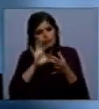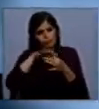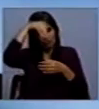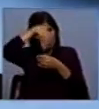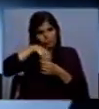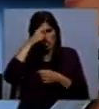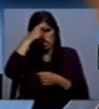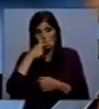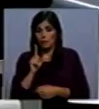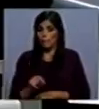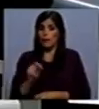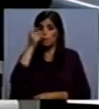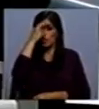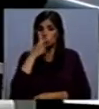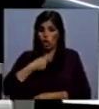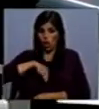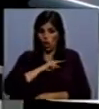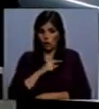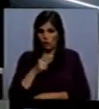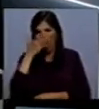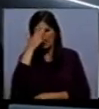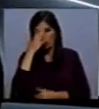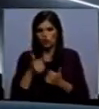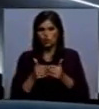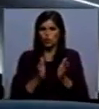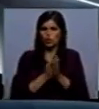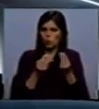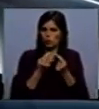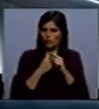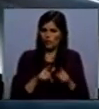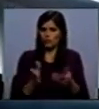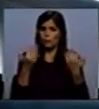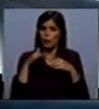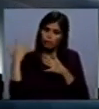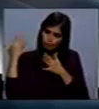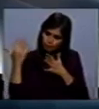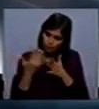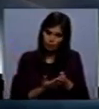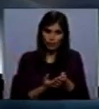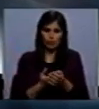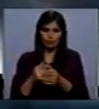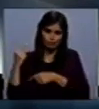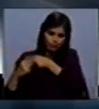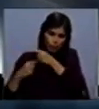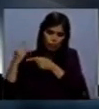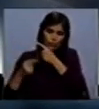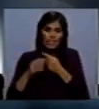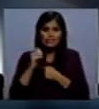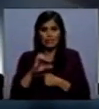nossa história comum e estamos todos muito diferentes mas o o dos diferentes séculos